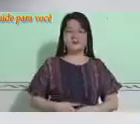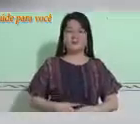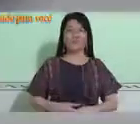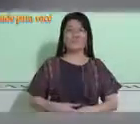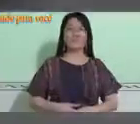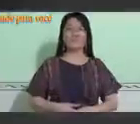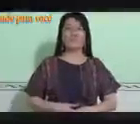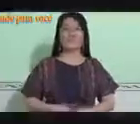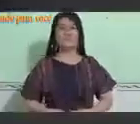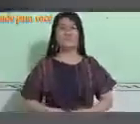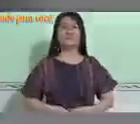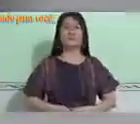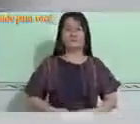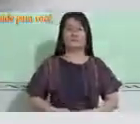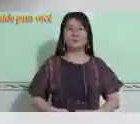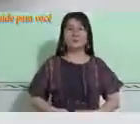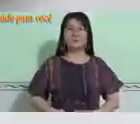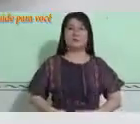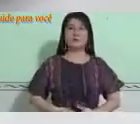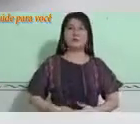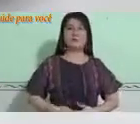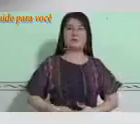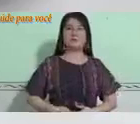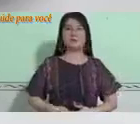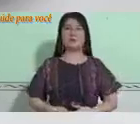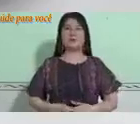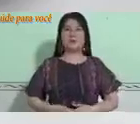Para prevenir as crises de enxaqueca, ECA recomenda